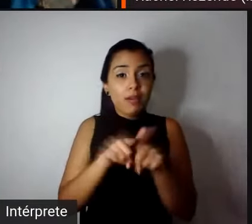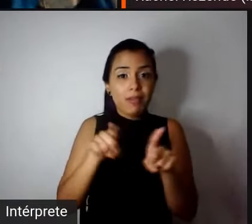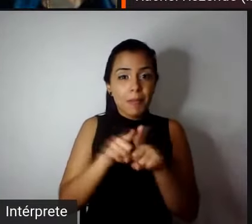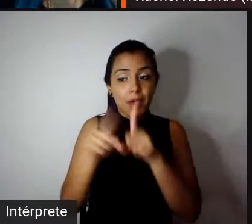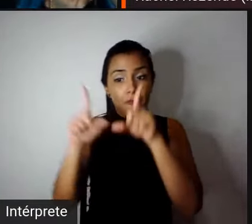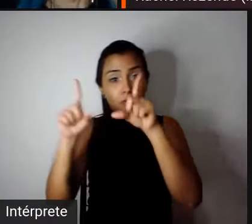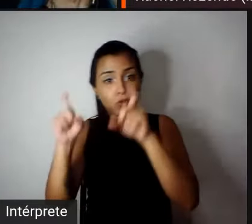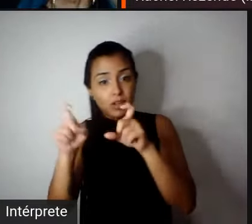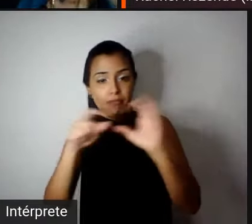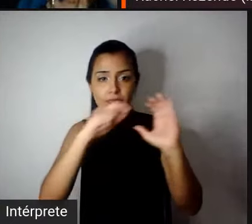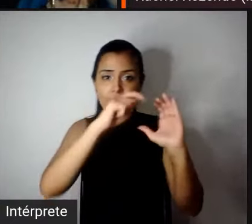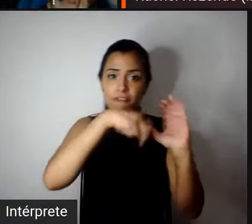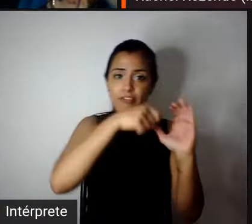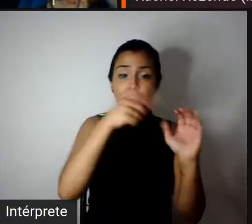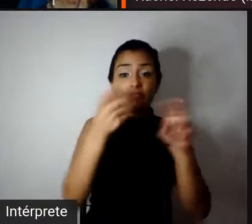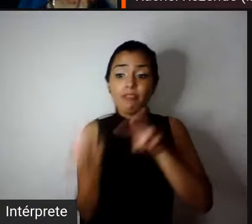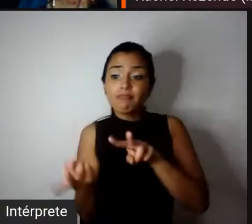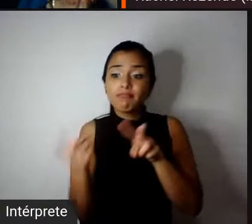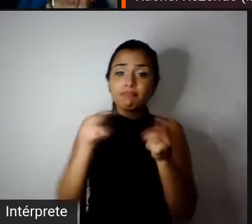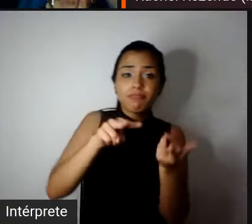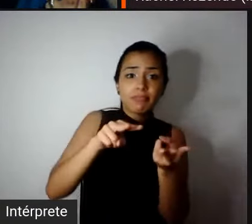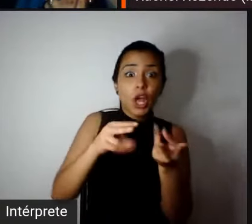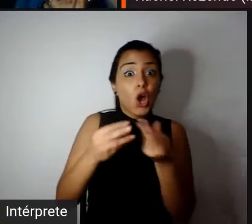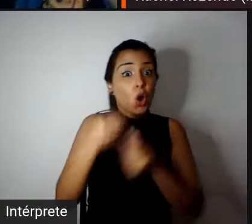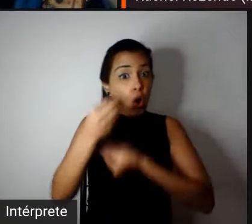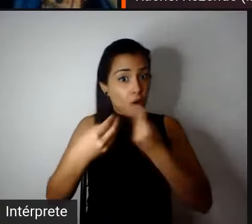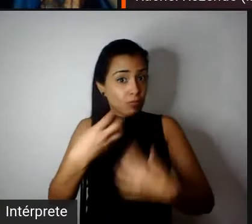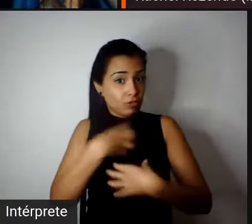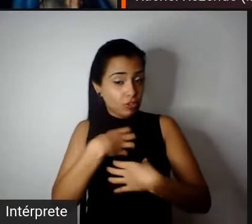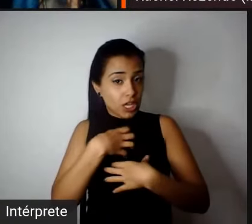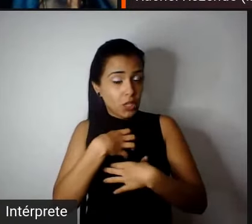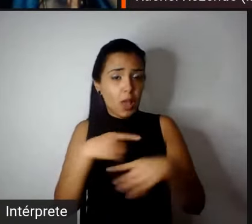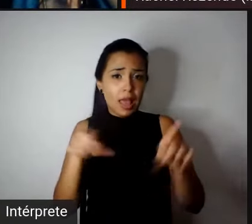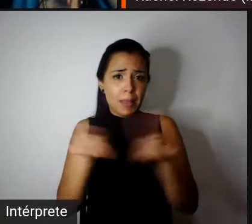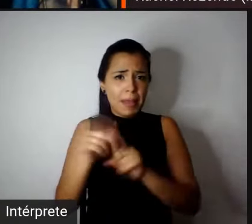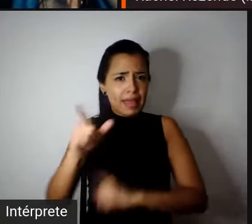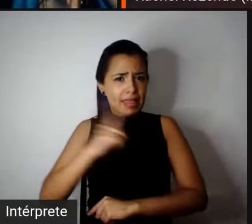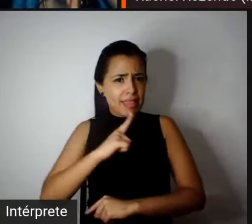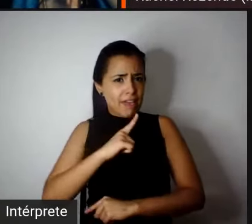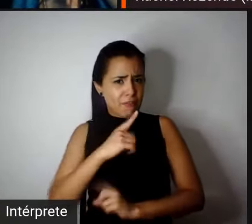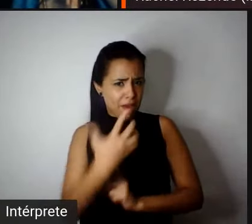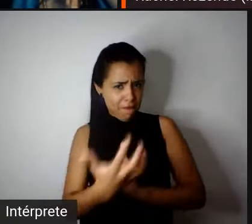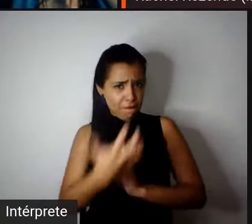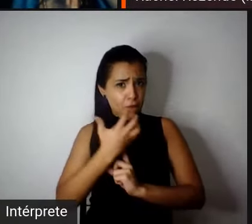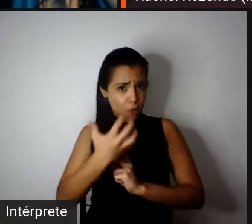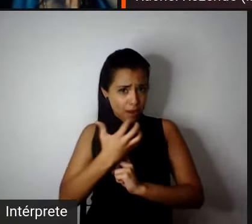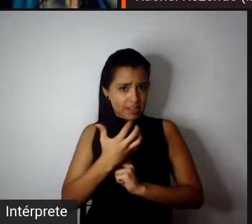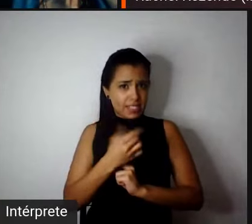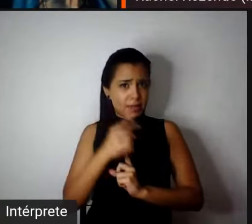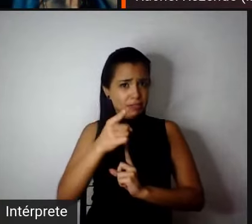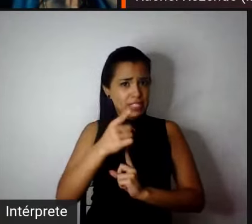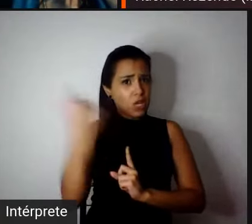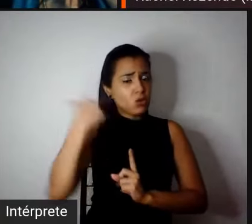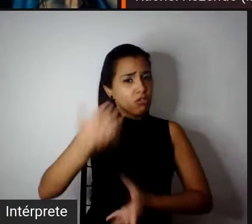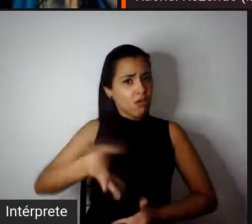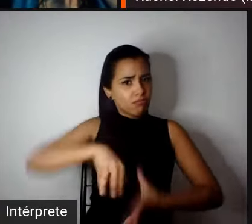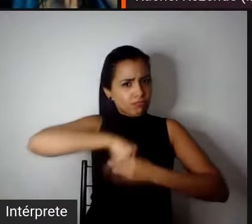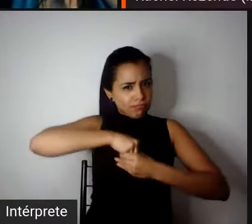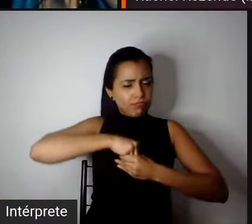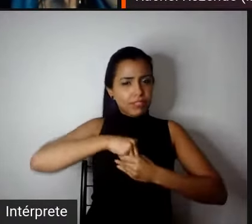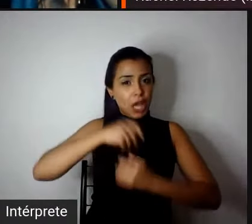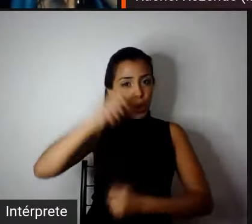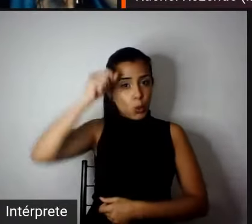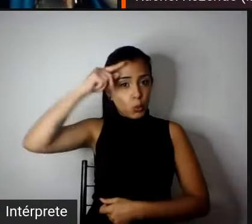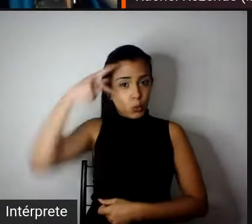que isso pode ter influenciado, alterado a sua aproximação da cultura brasileira, né? Que você sempre buscou